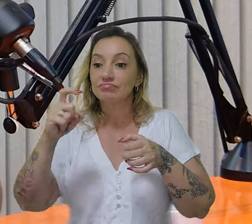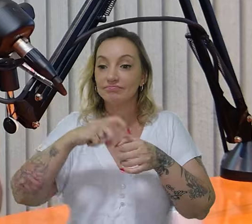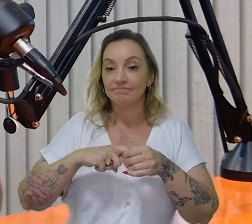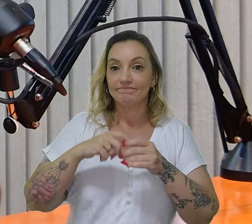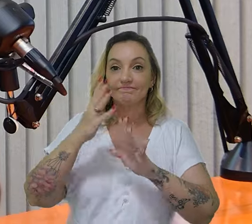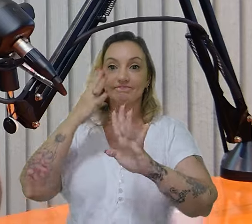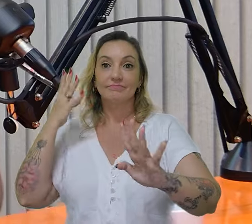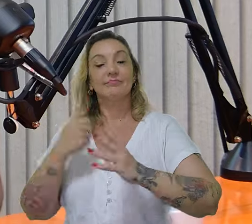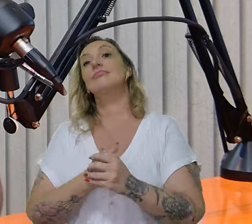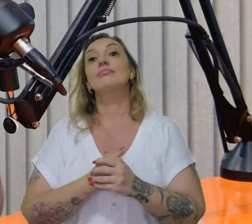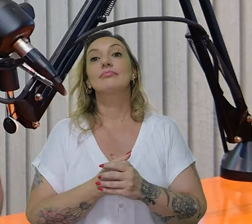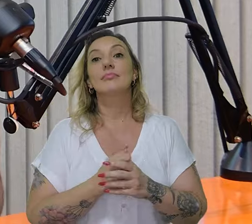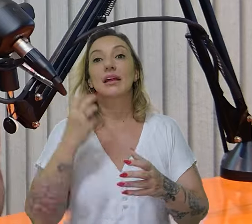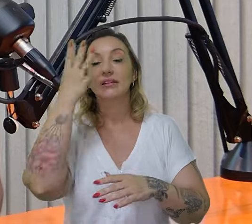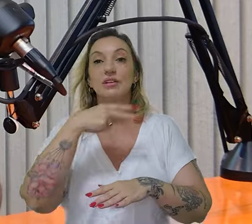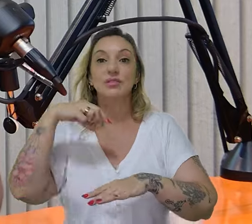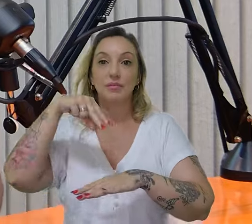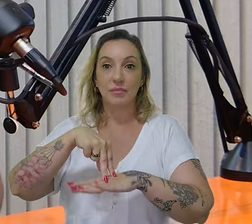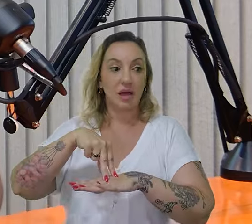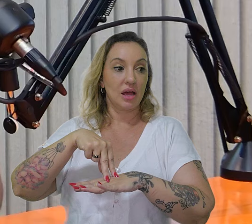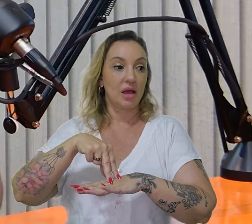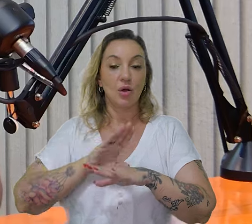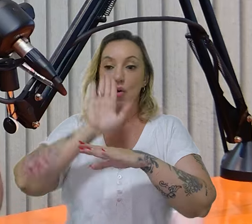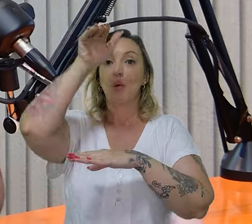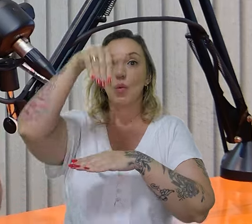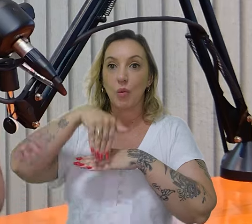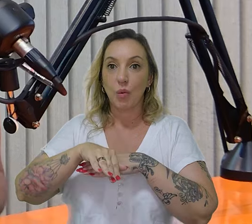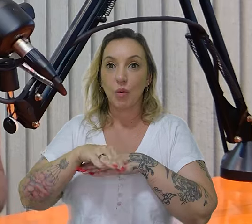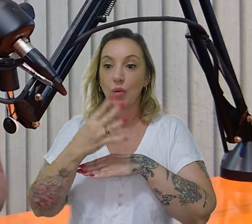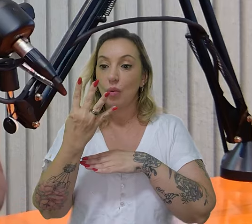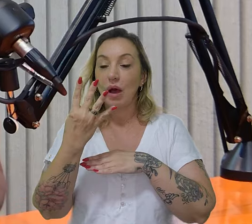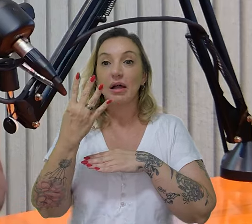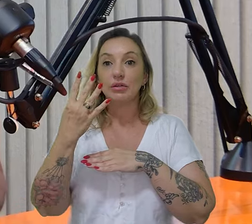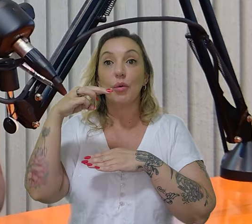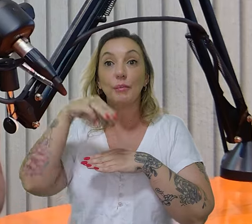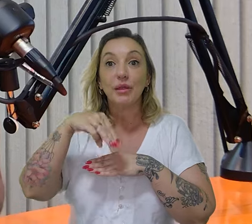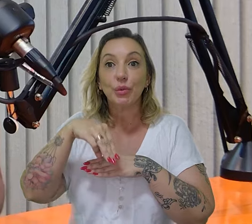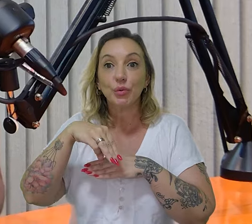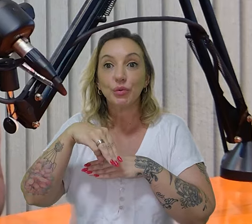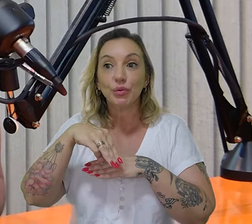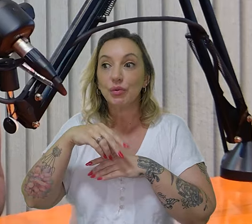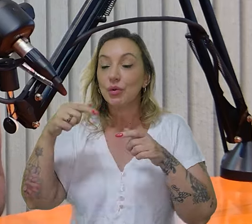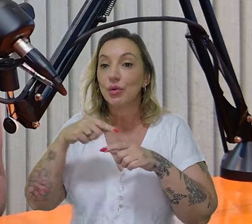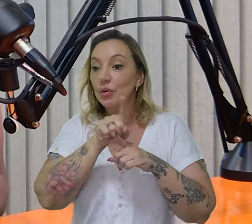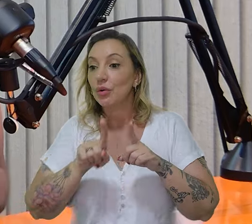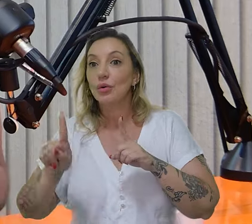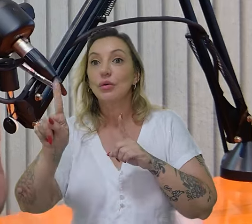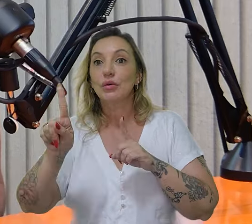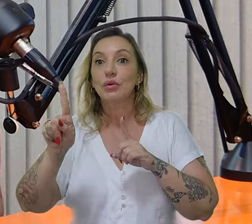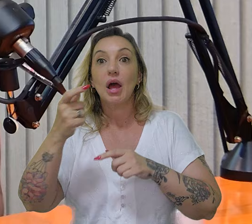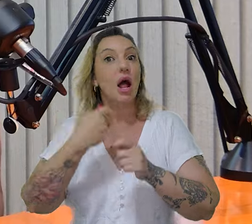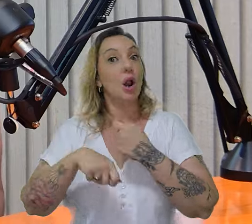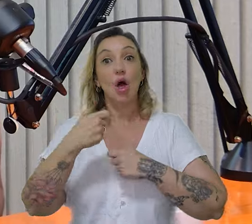fila aí você fica 3 horas de pé pega uma montanha russa que são 4 minutos e você sai onde na